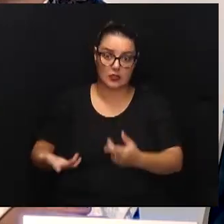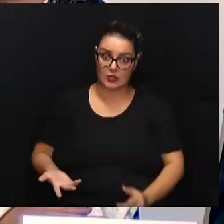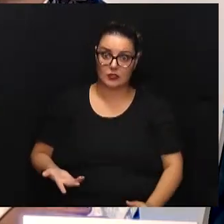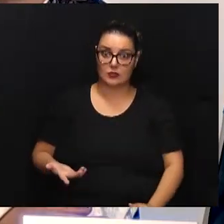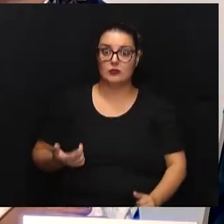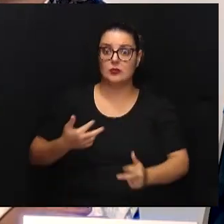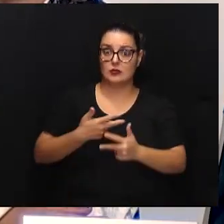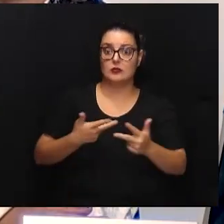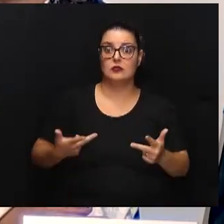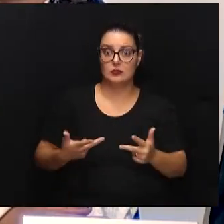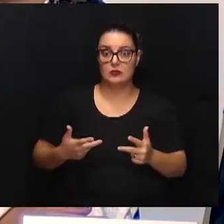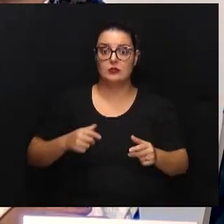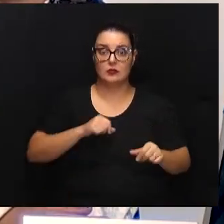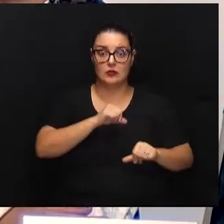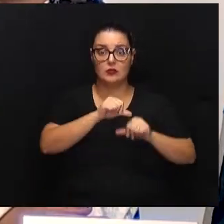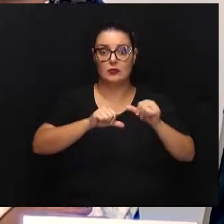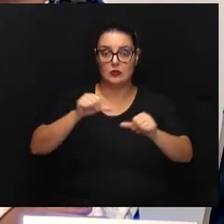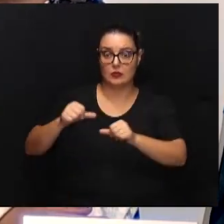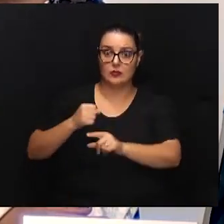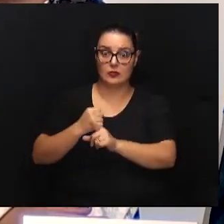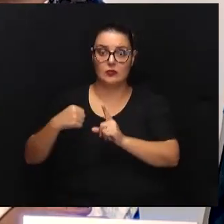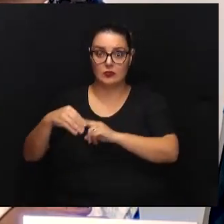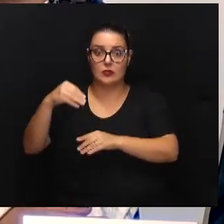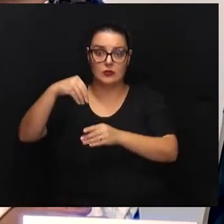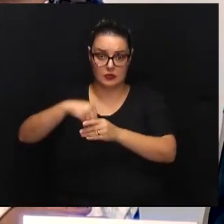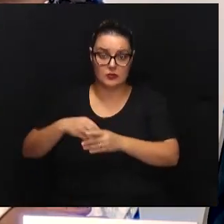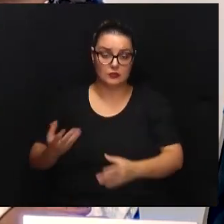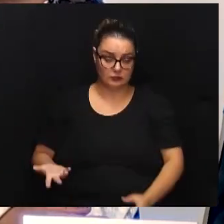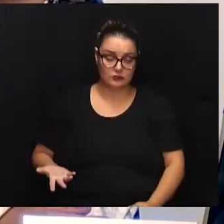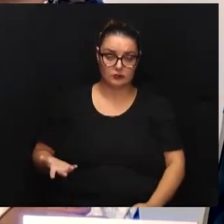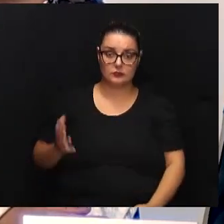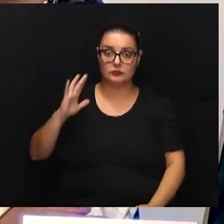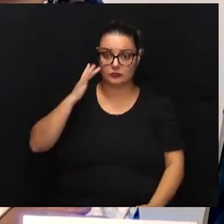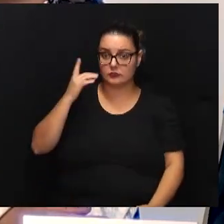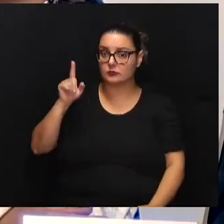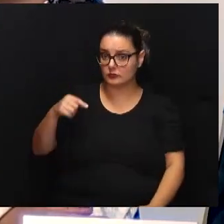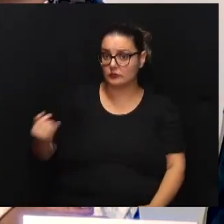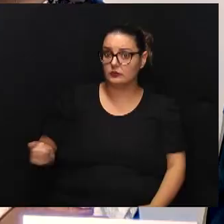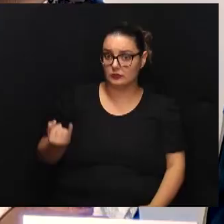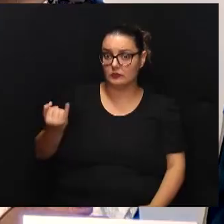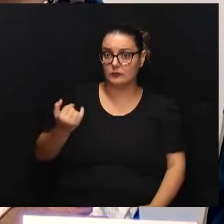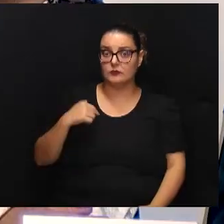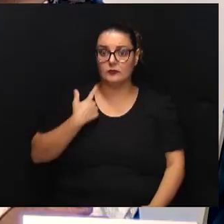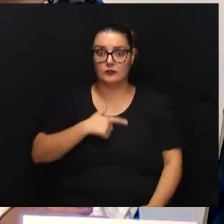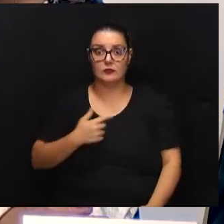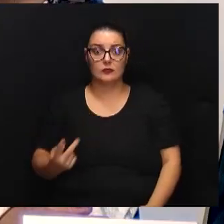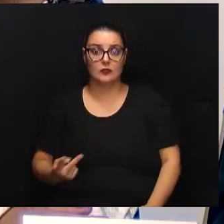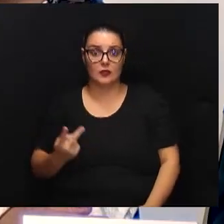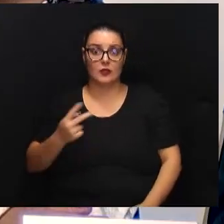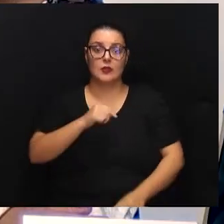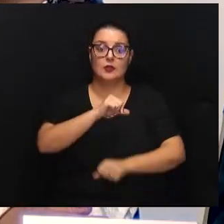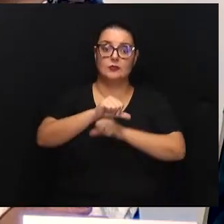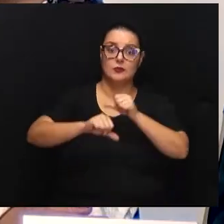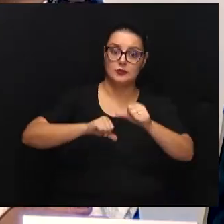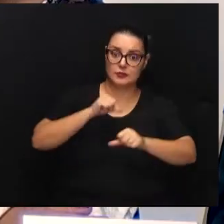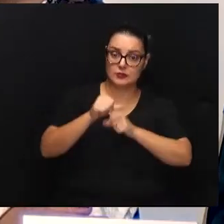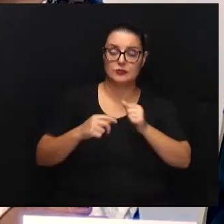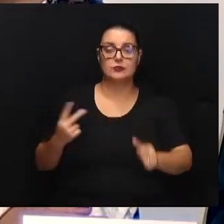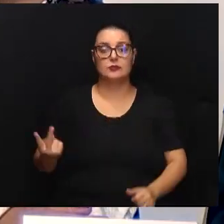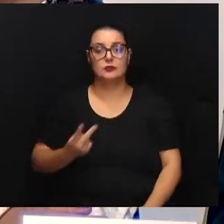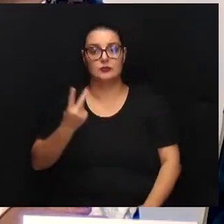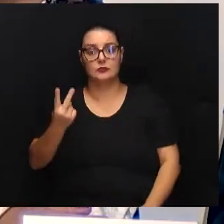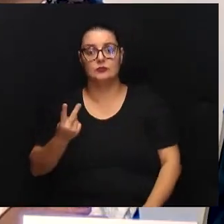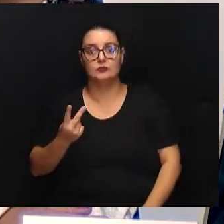sociedade. Então, eu acho que isso é importante, a gente valorizar as mudanças, valorizar aqueles que tiveram coragem lá atrás